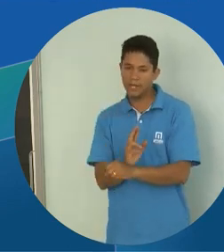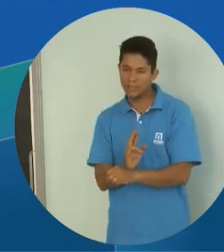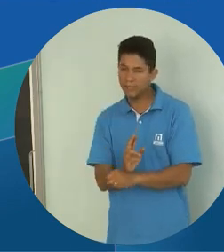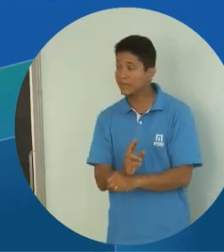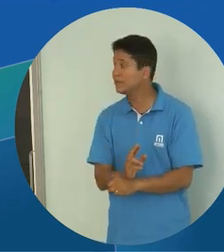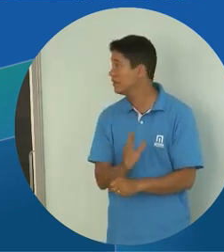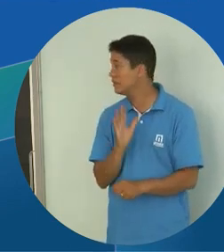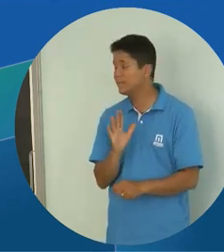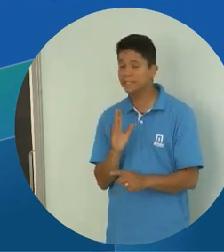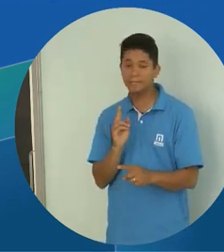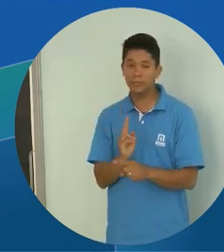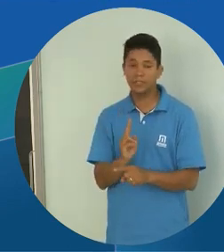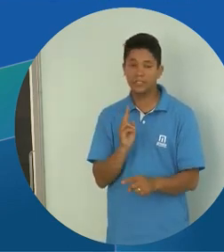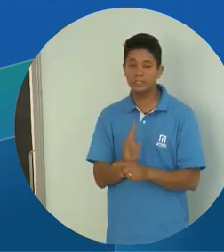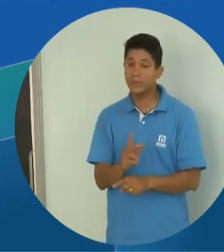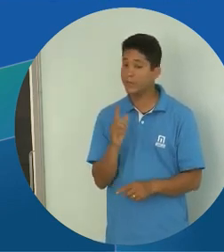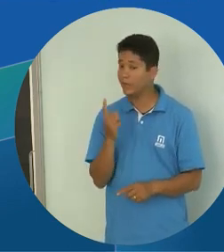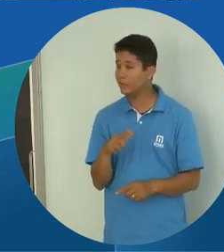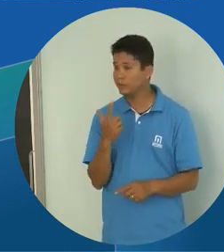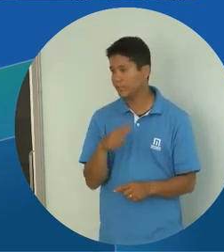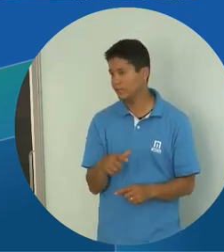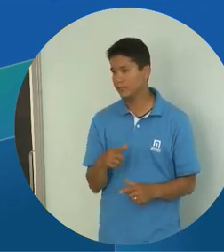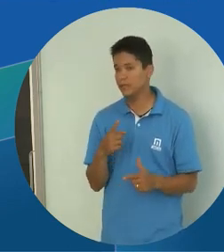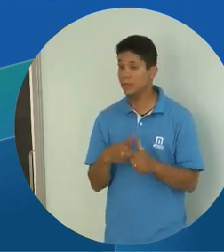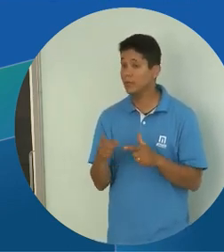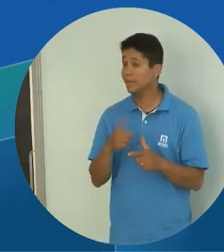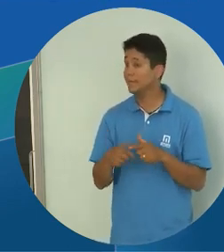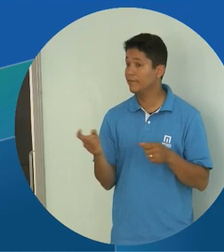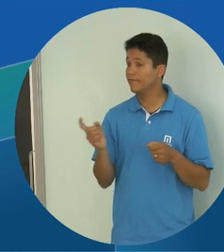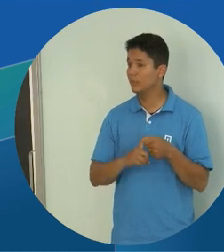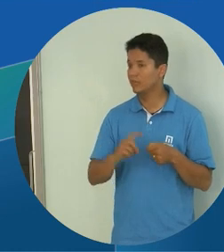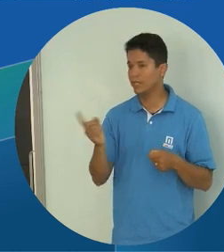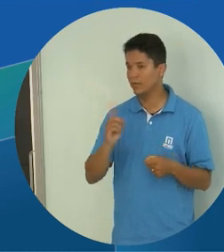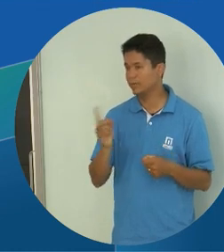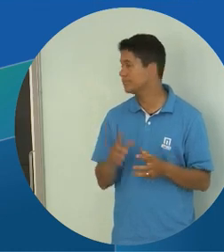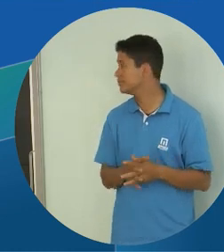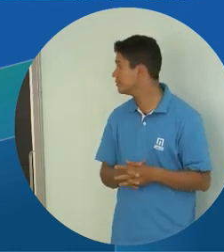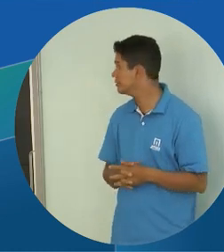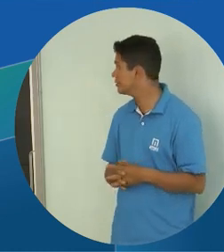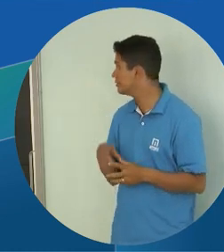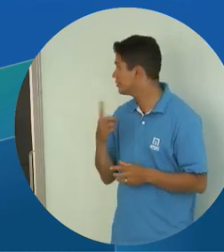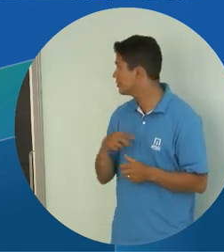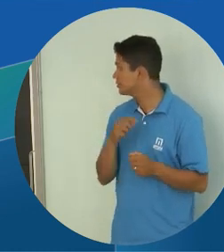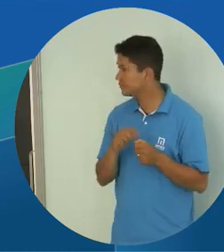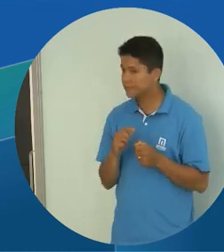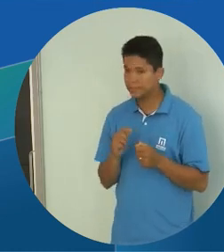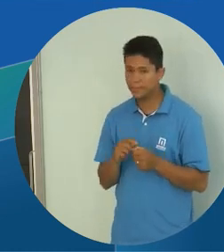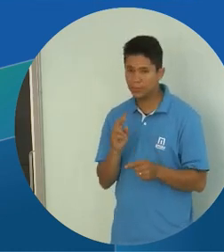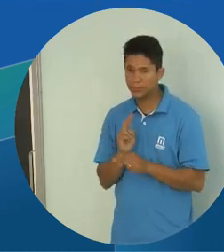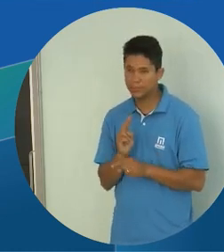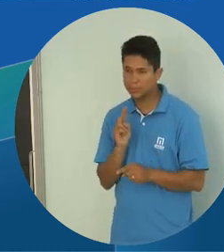a proteção, para o problema não retornar, né? Então a gente fez a proteção das juntas de dilatação